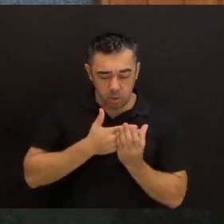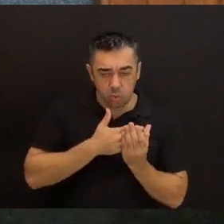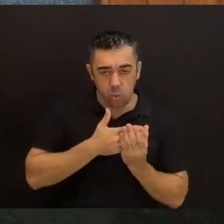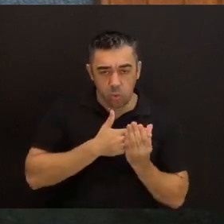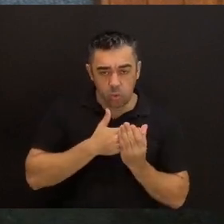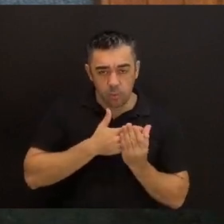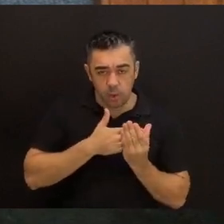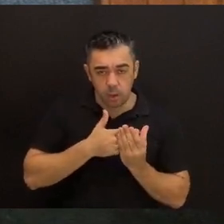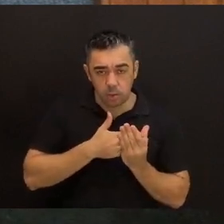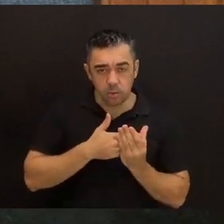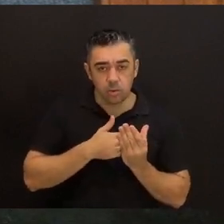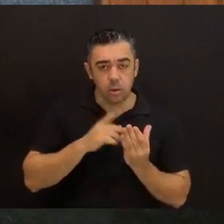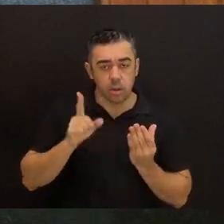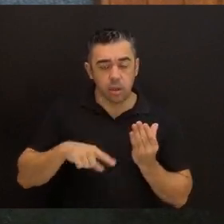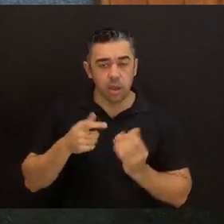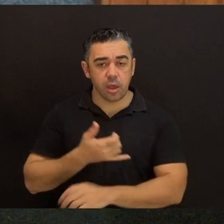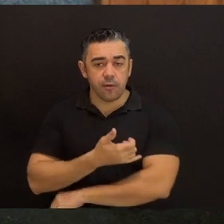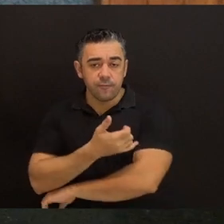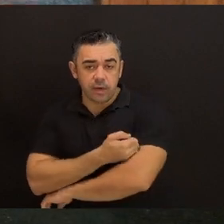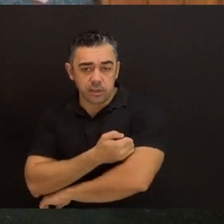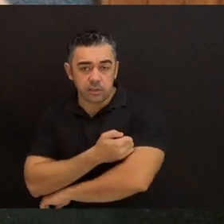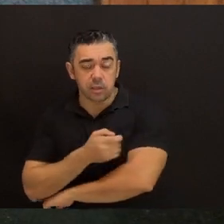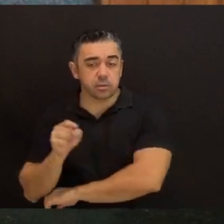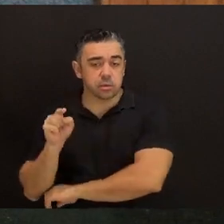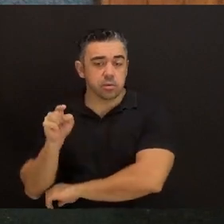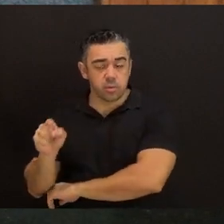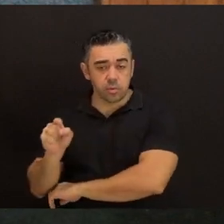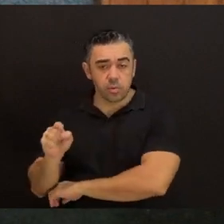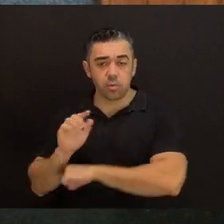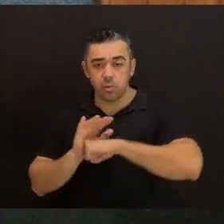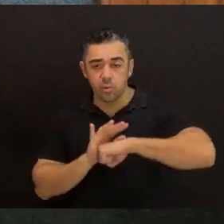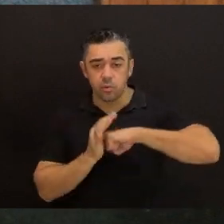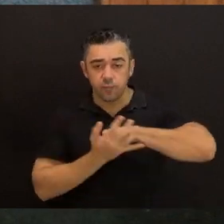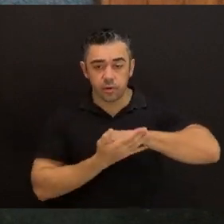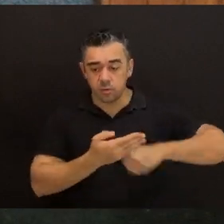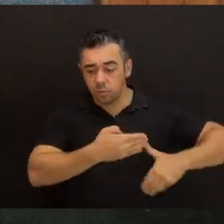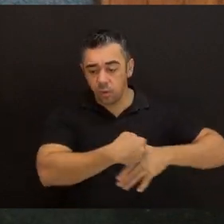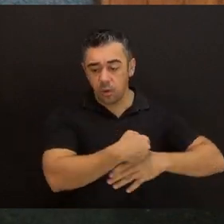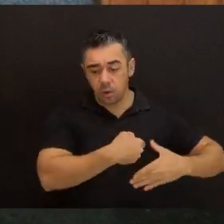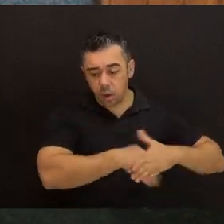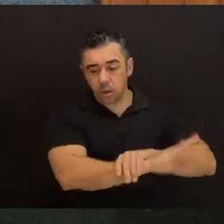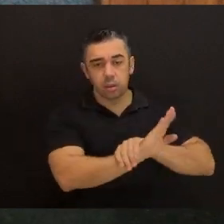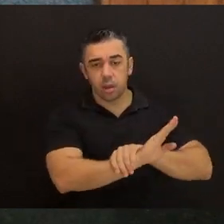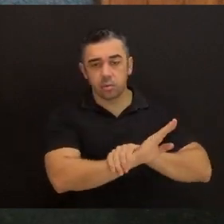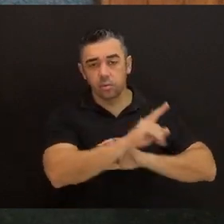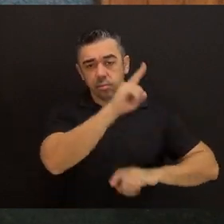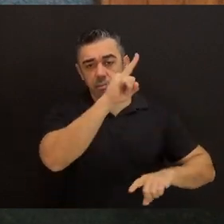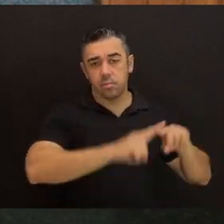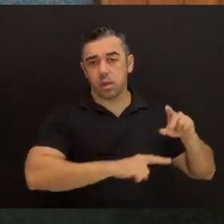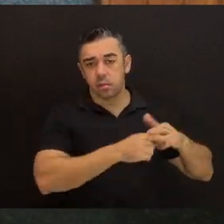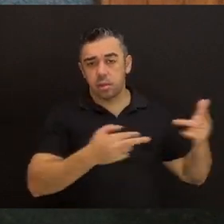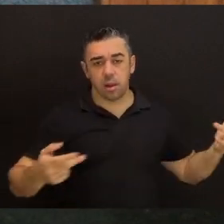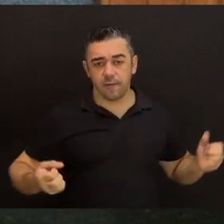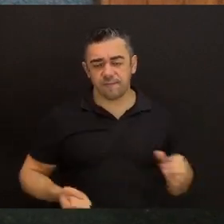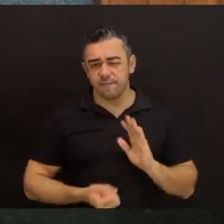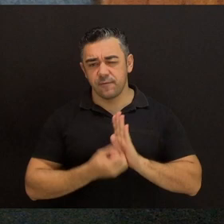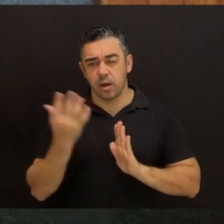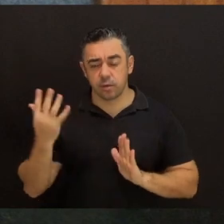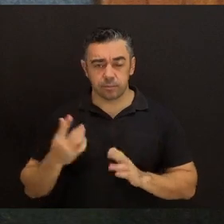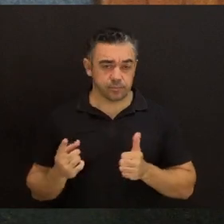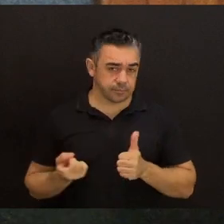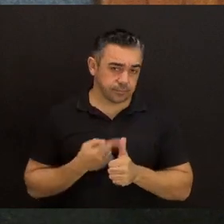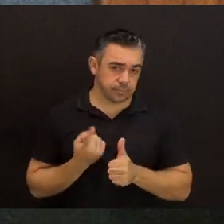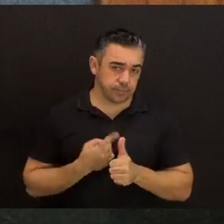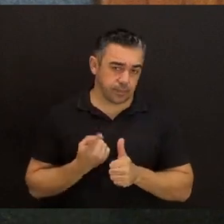Saúde relativos a vacinação de covid lá jogado dentro de uma gaveta vários objetos então primeiro ponto